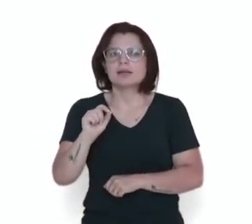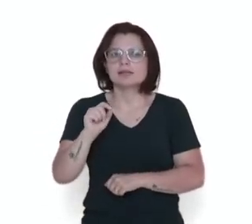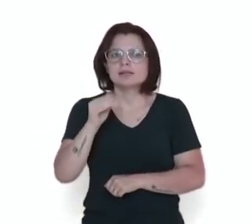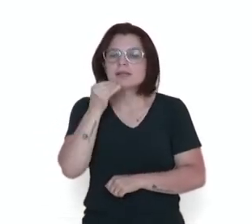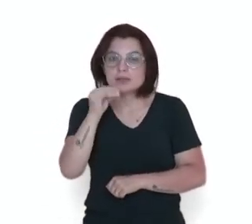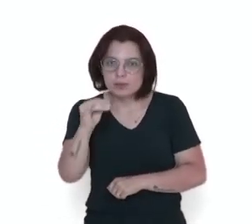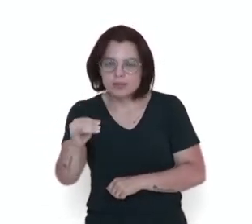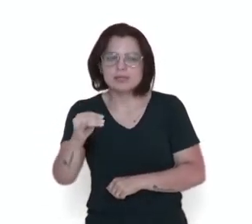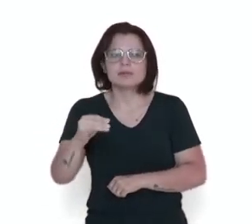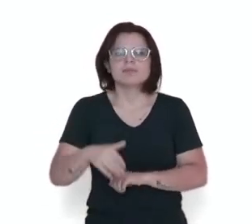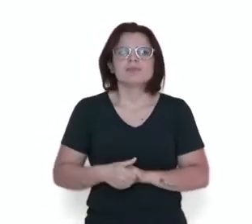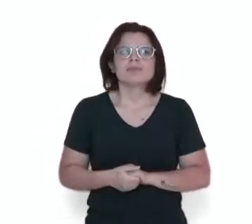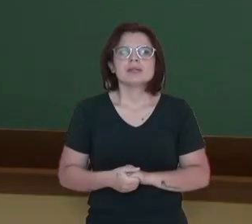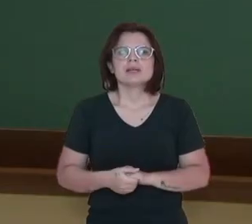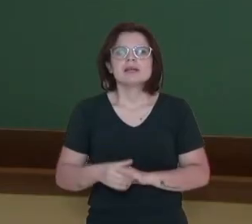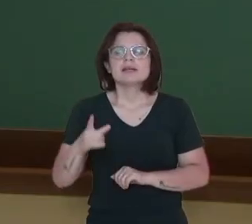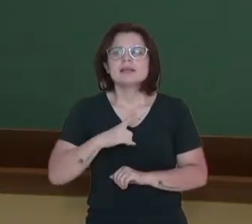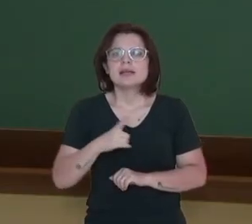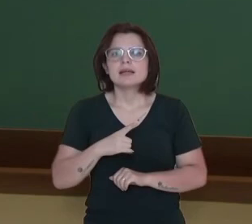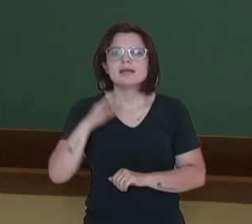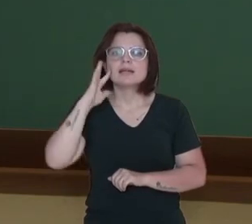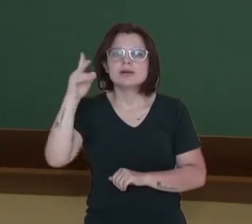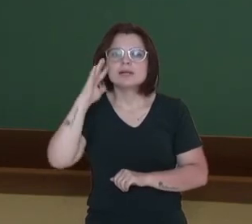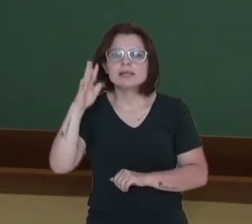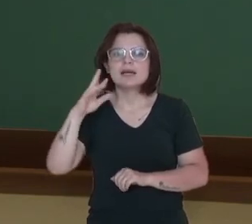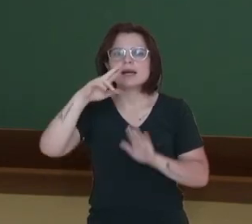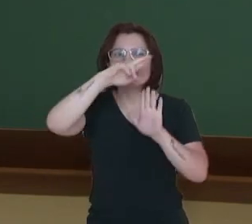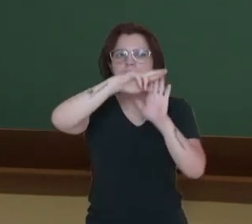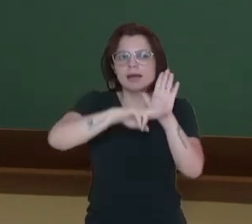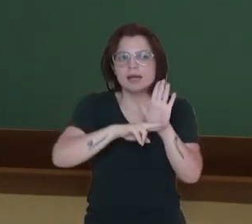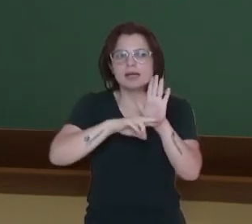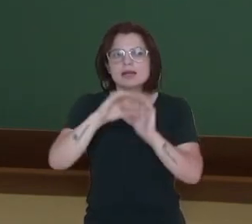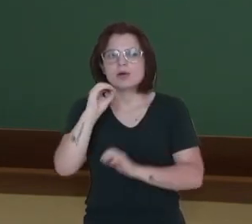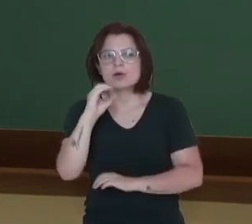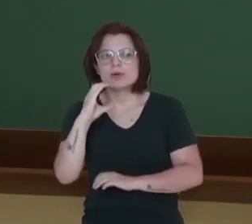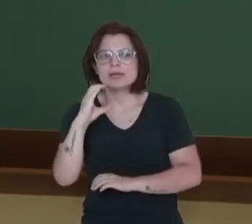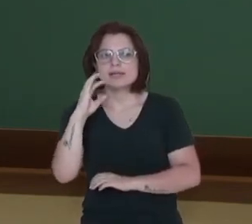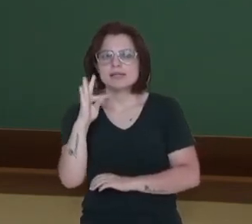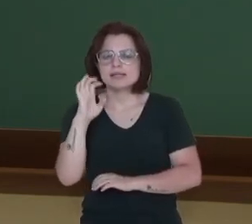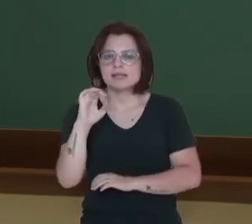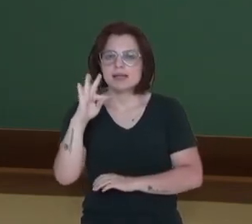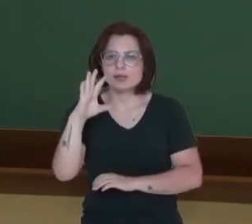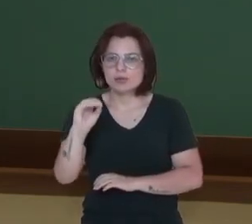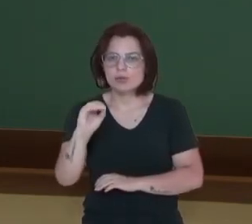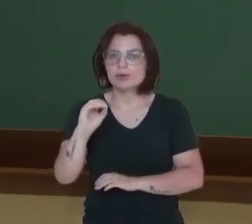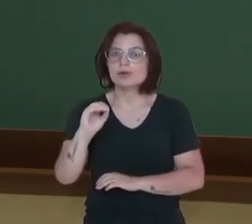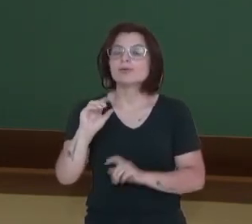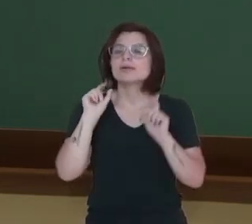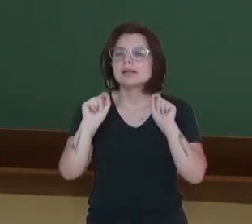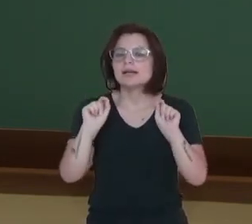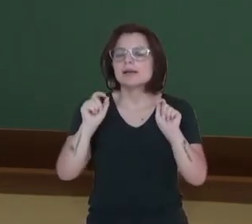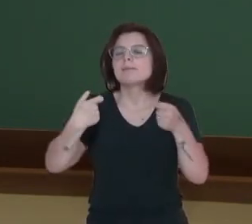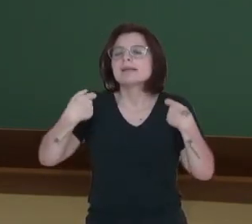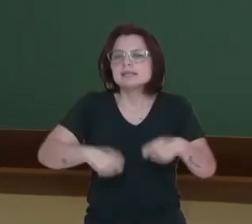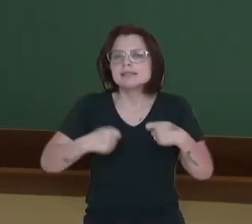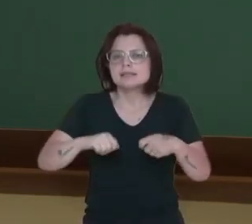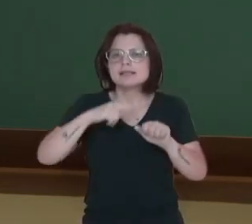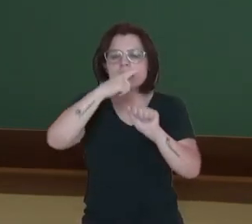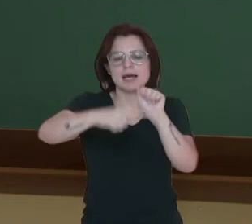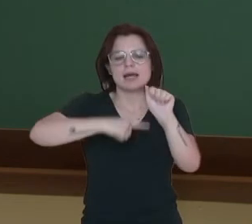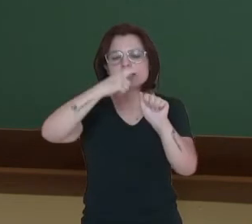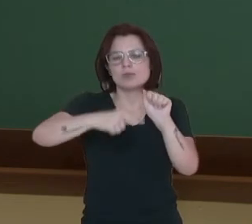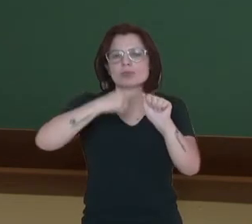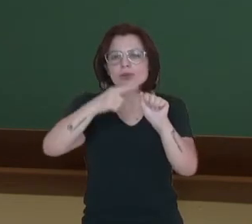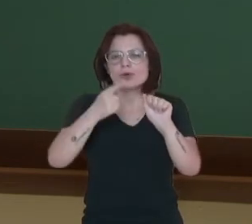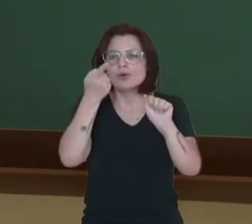pela teoria ou regra do octeto, que diz que estável é aquele elemento que possui 8 elétrons na camada de valência, ou seja,